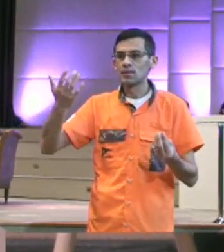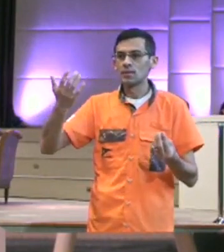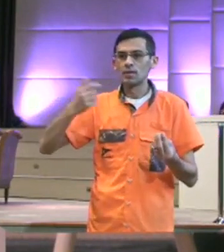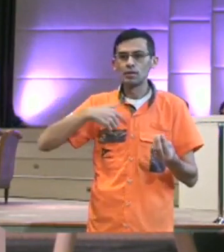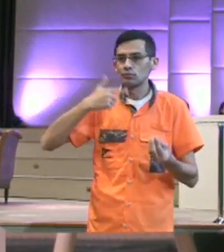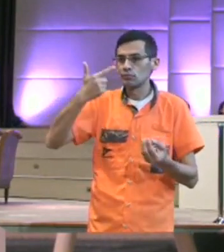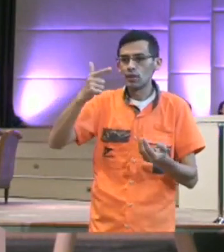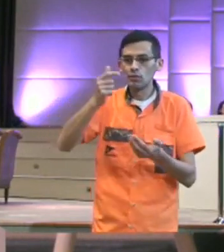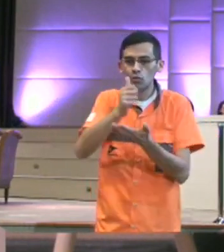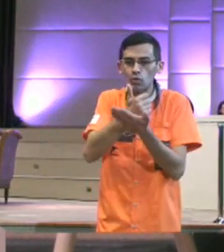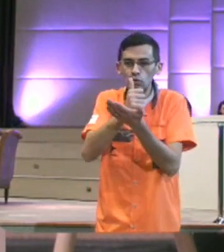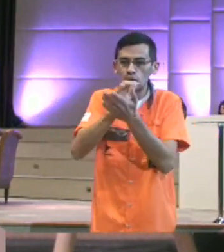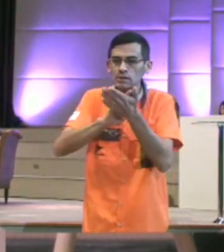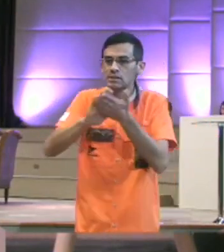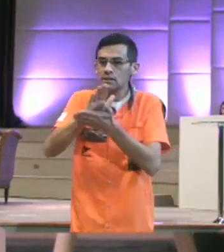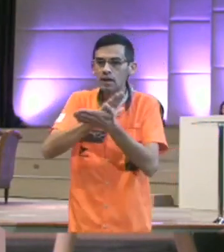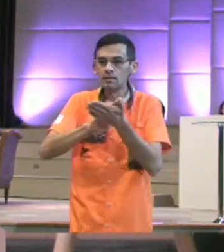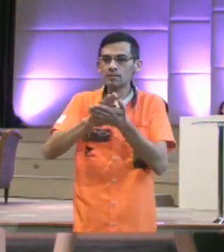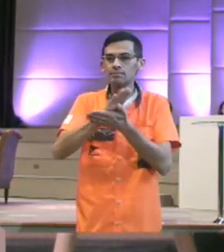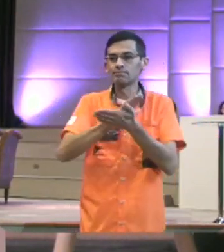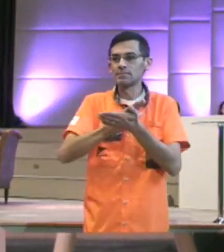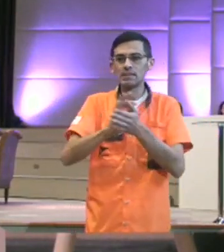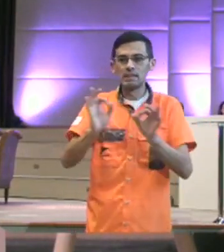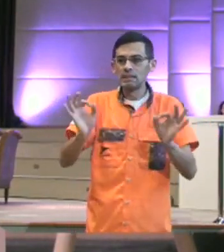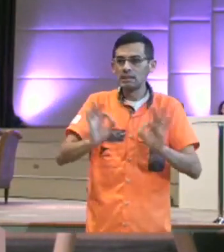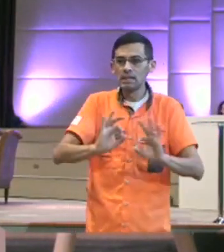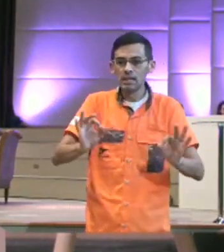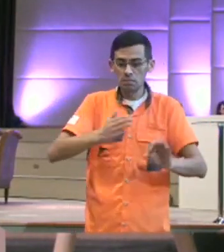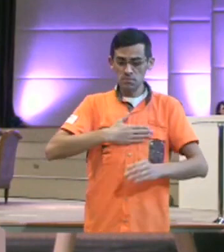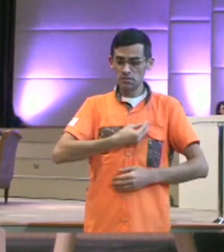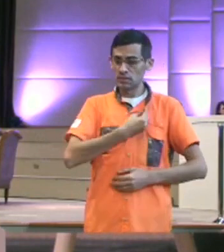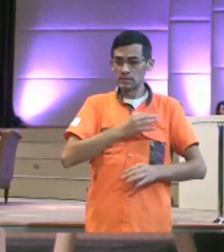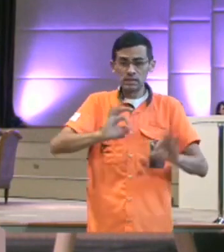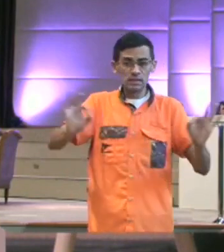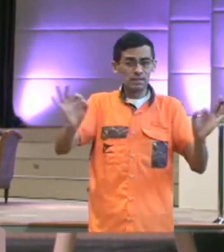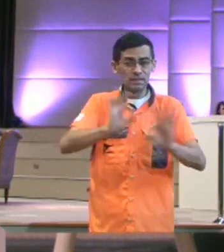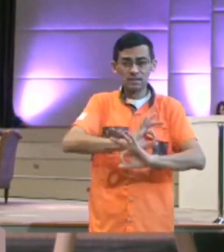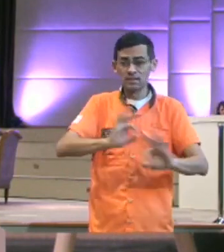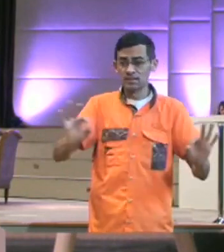eu não tenho controle de nada, nem da minha vida.